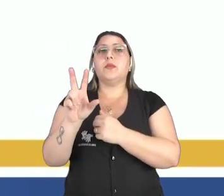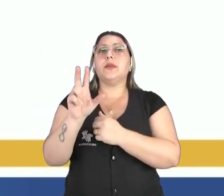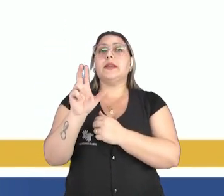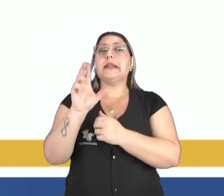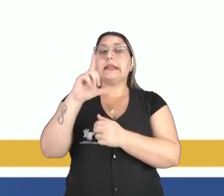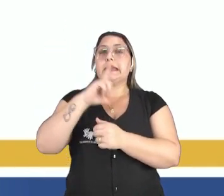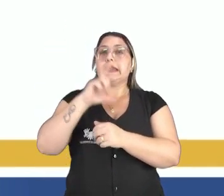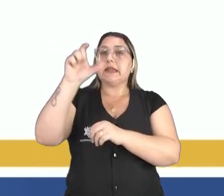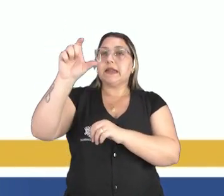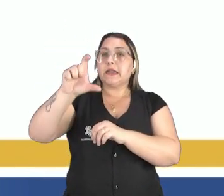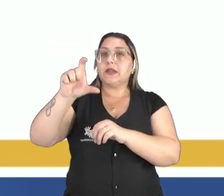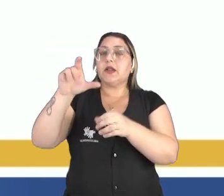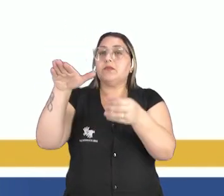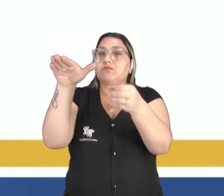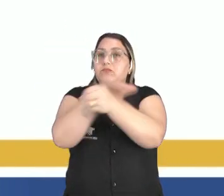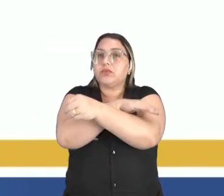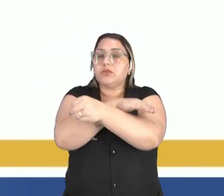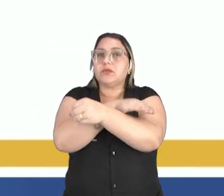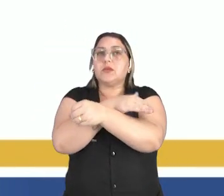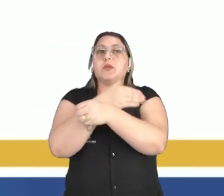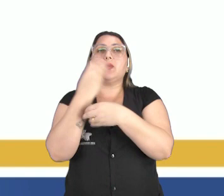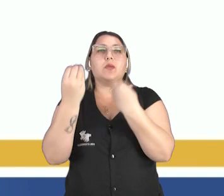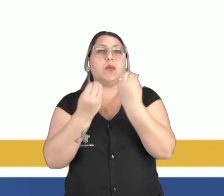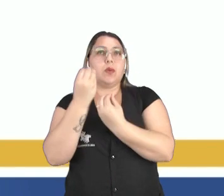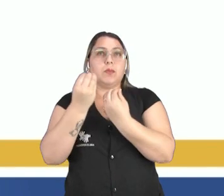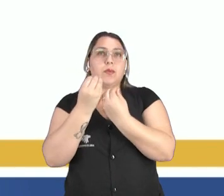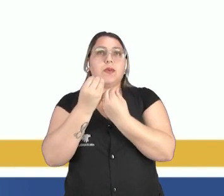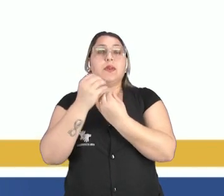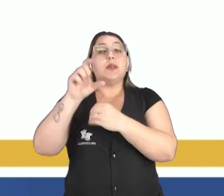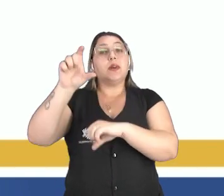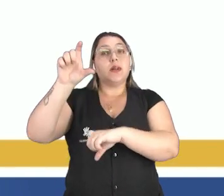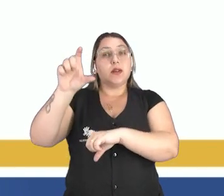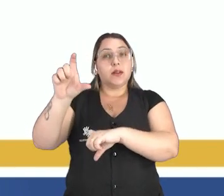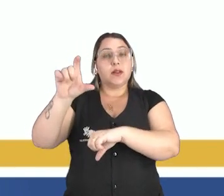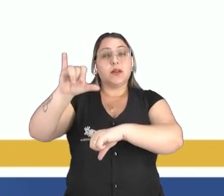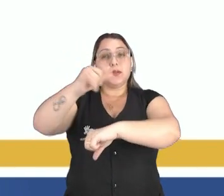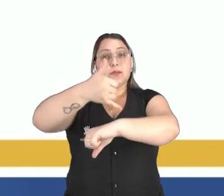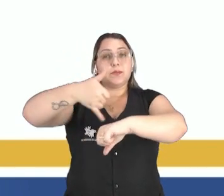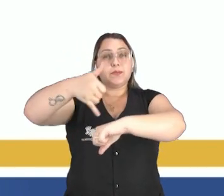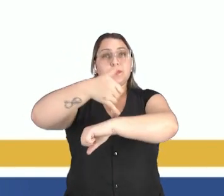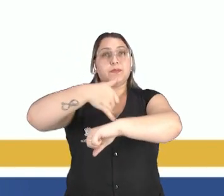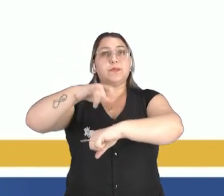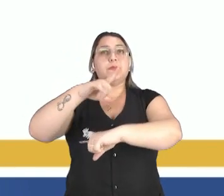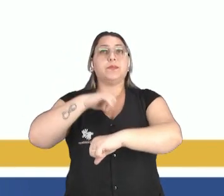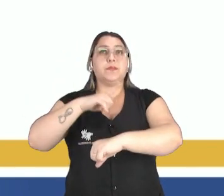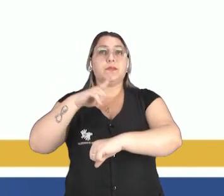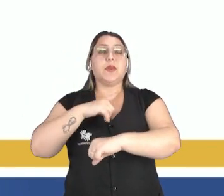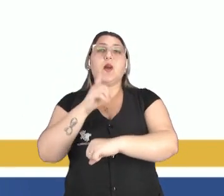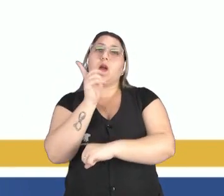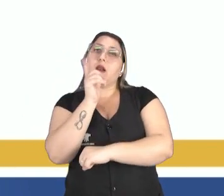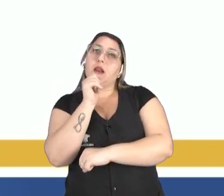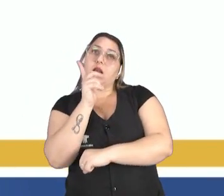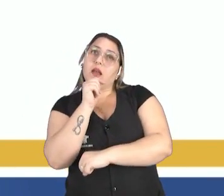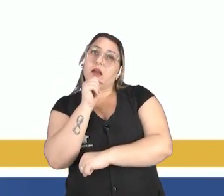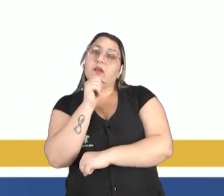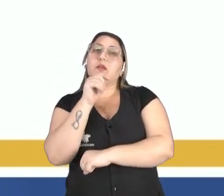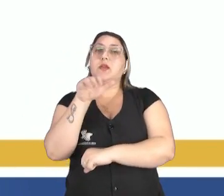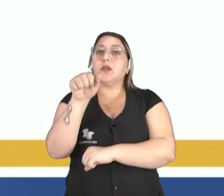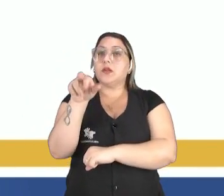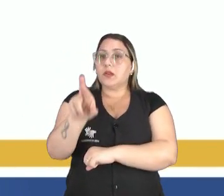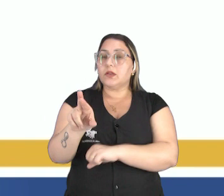contido na lata cheia e fechada? Como assim? A lata de azeite ela vai ter uma porção líquida e uma porção de